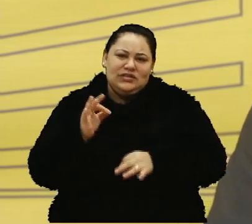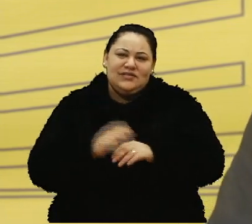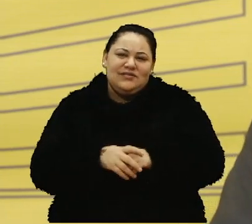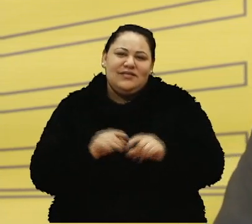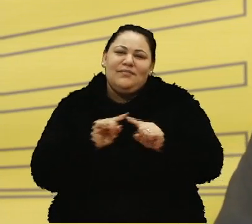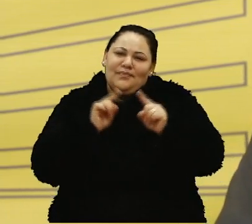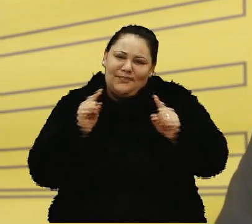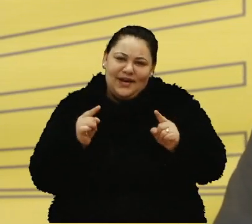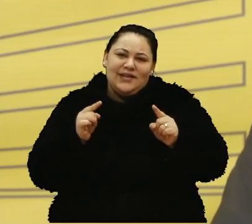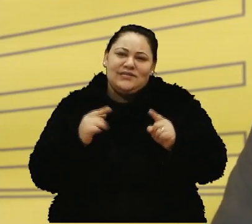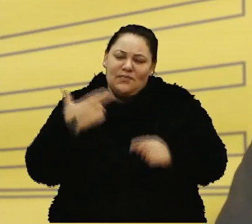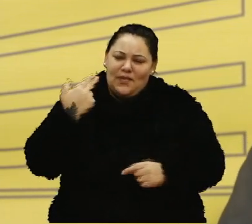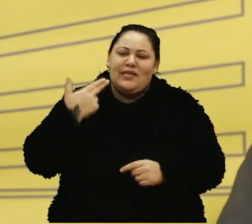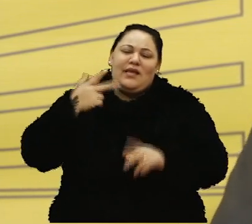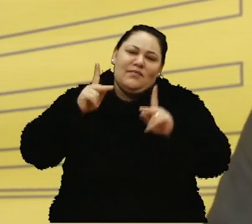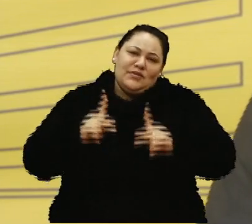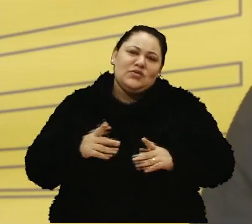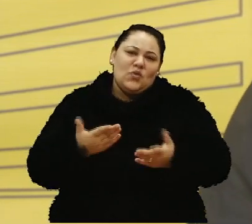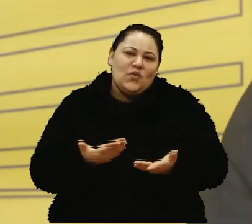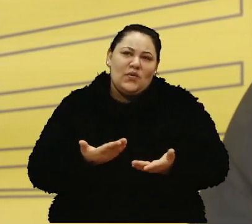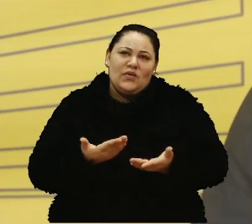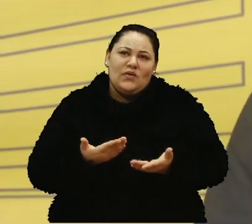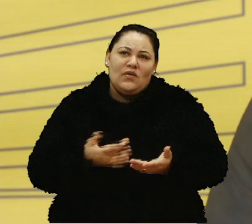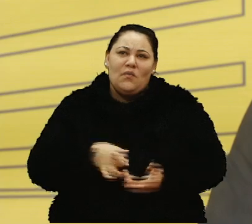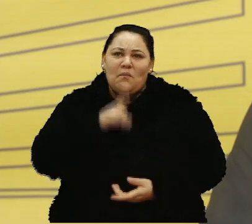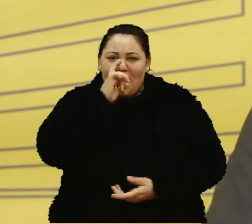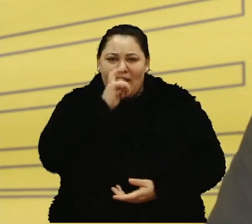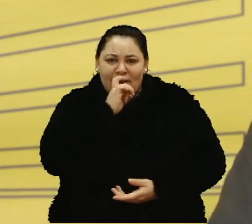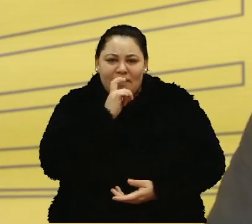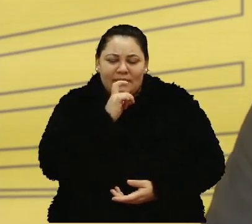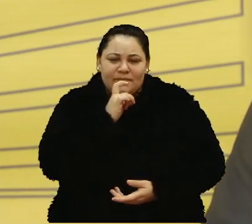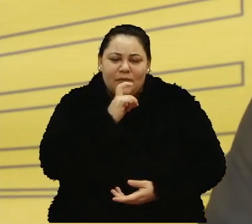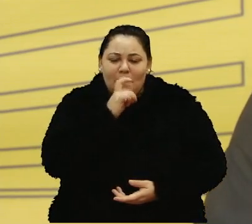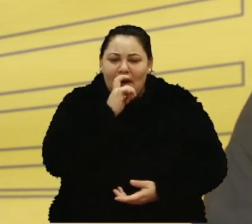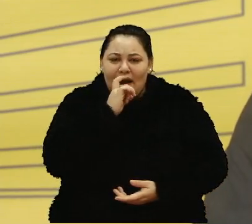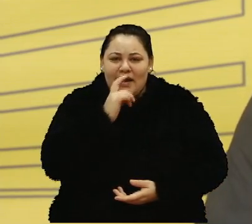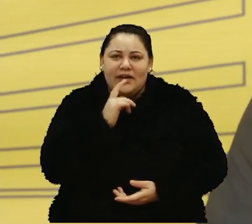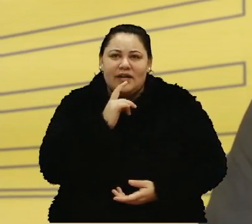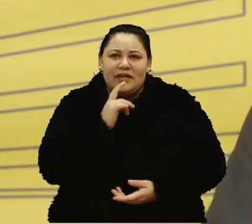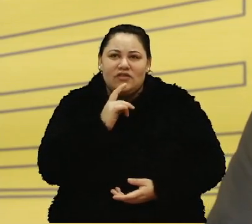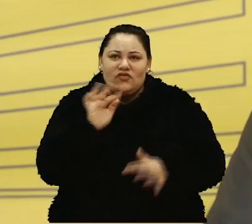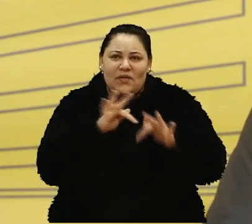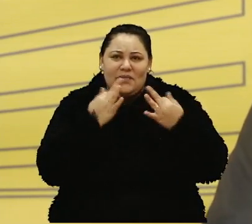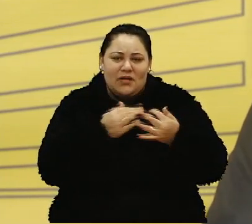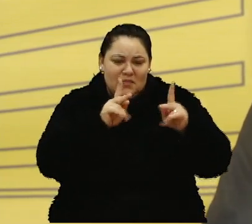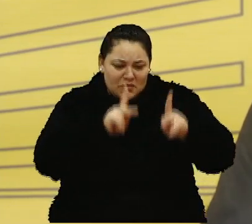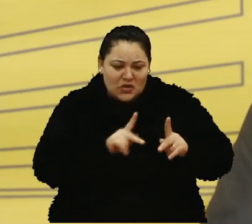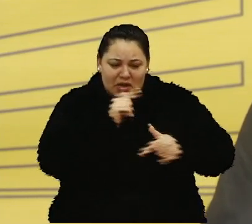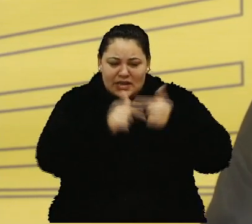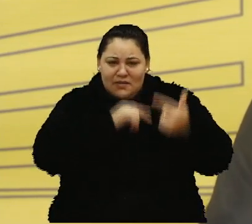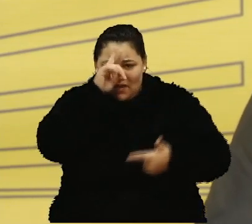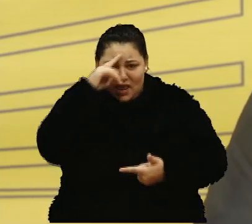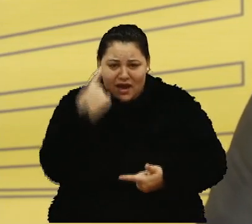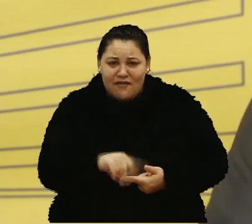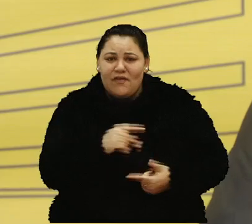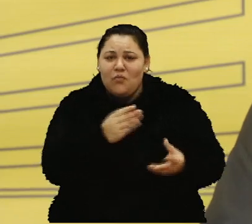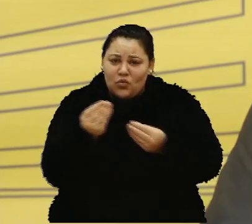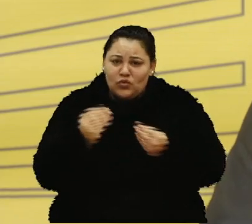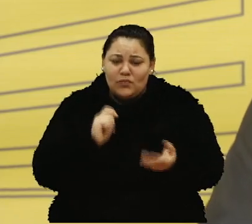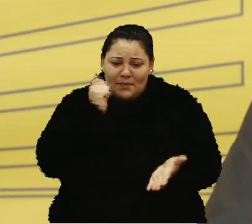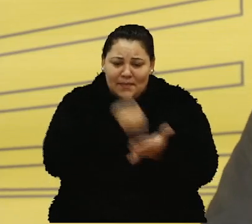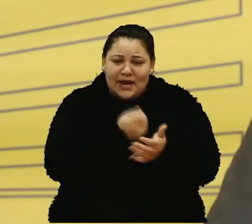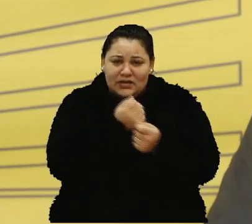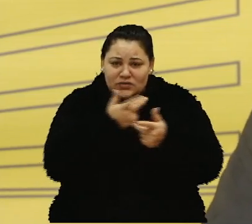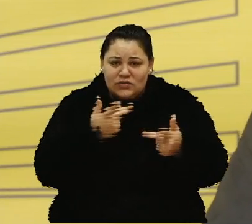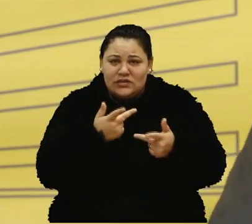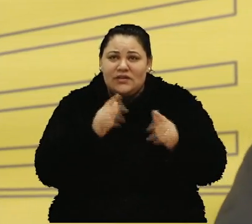tirar a vida da pessoa. Tirou a vida de um pai de família, uma pessoa que tem um passado impecável, que estava trabalhando para o sustento da família.